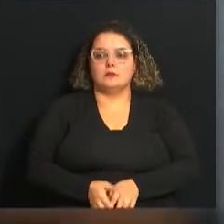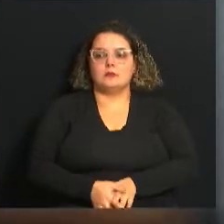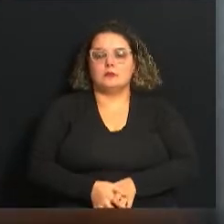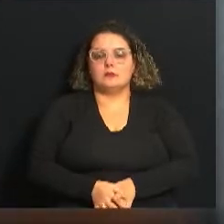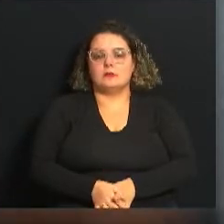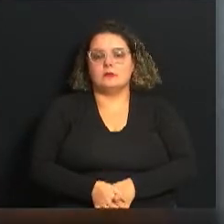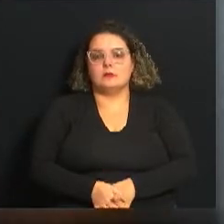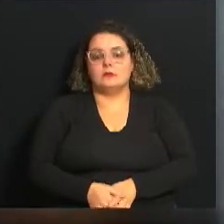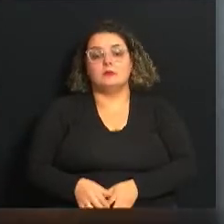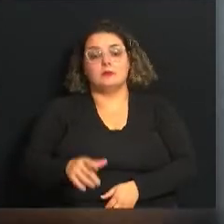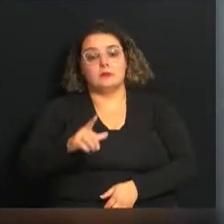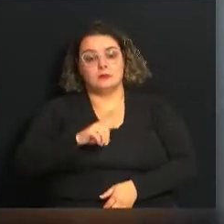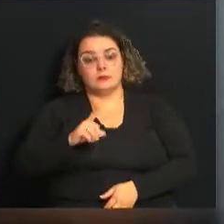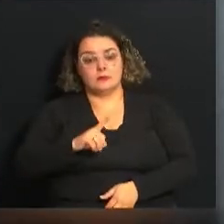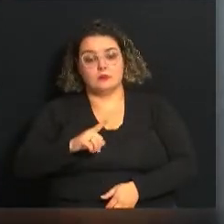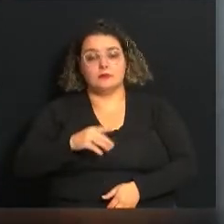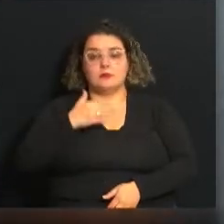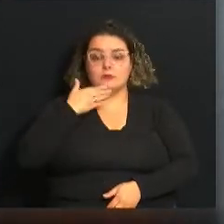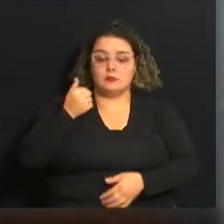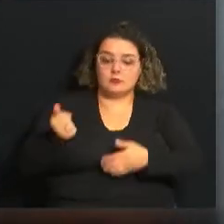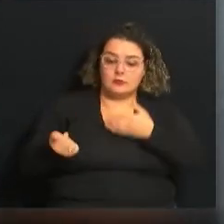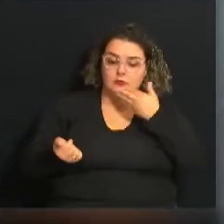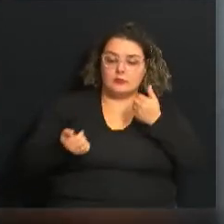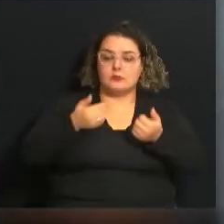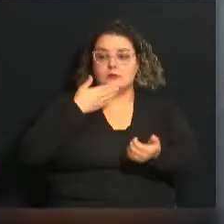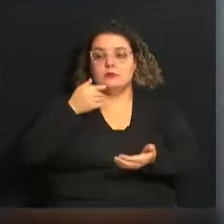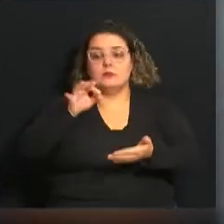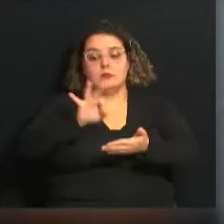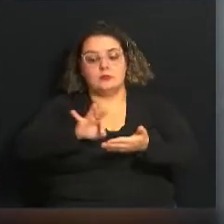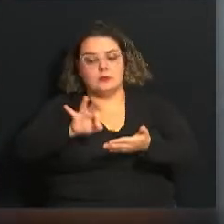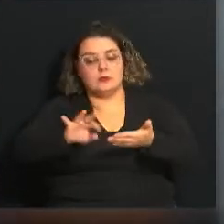fazendo algumas melhorias, corrigindo distorções,